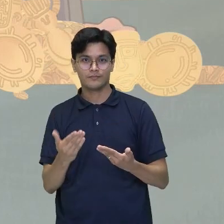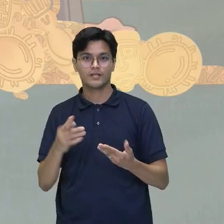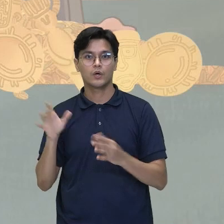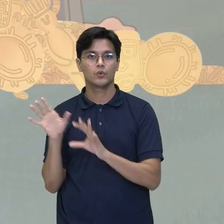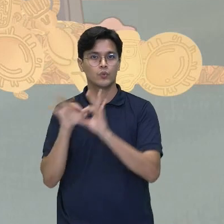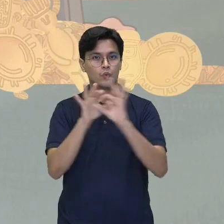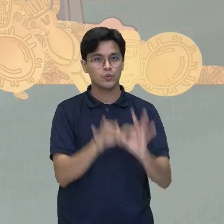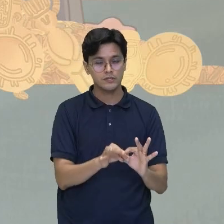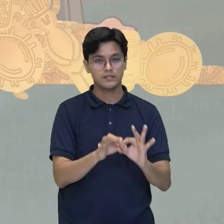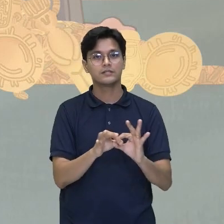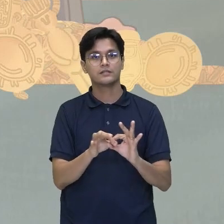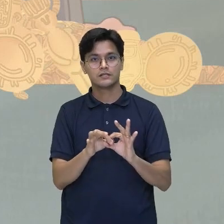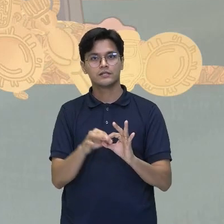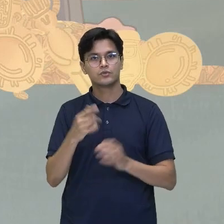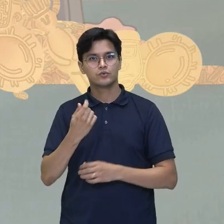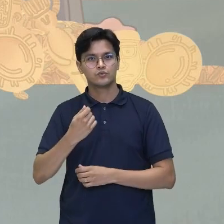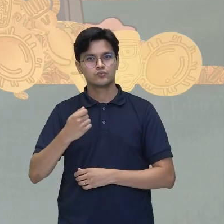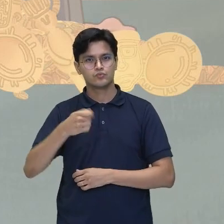vão usar